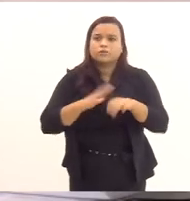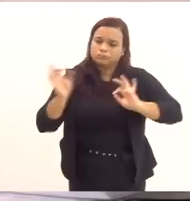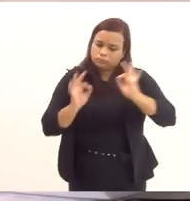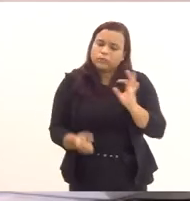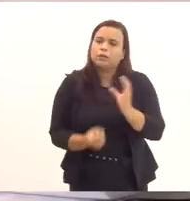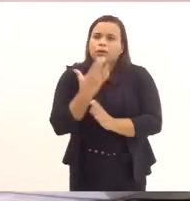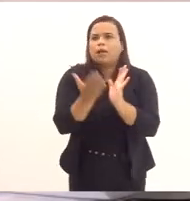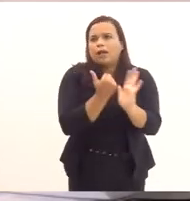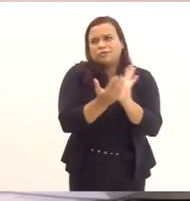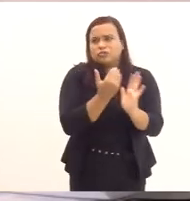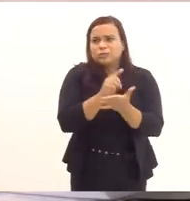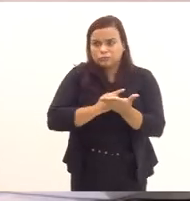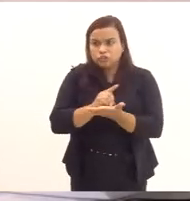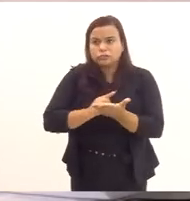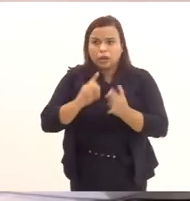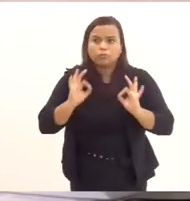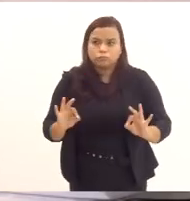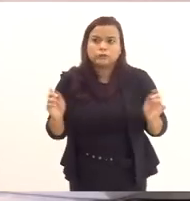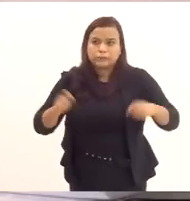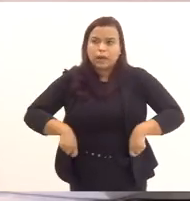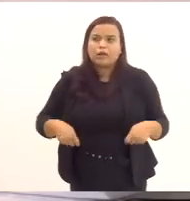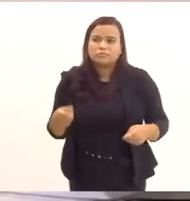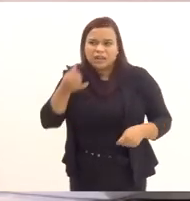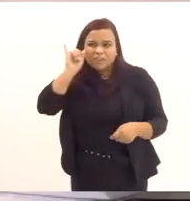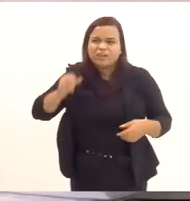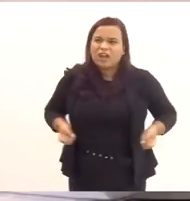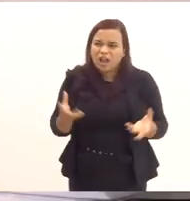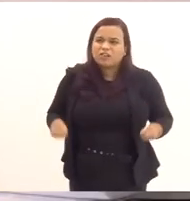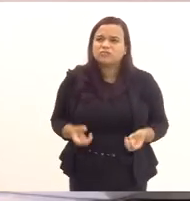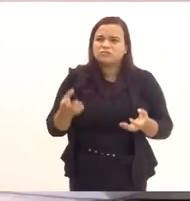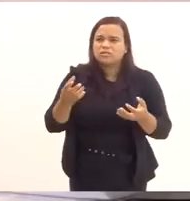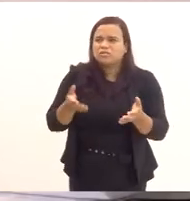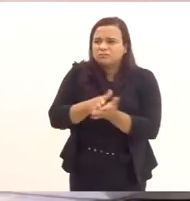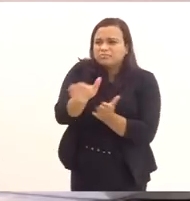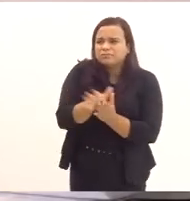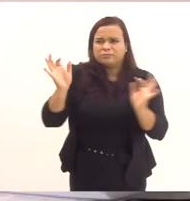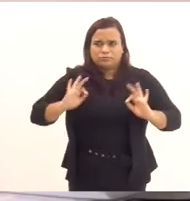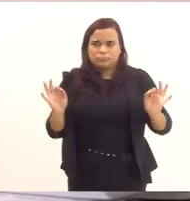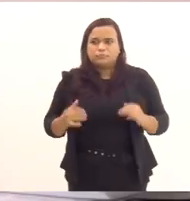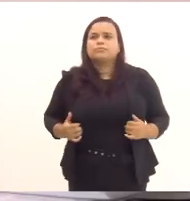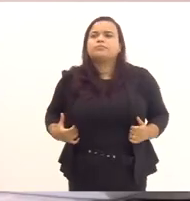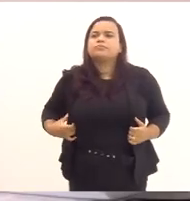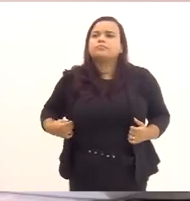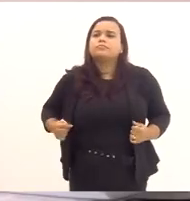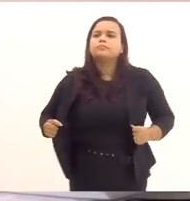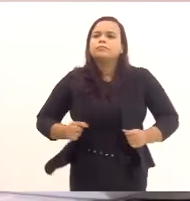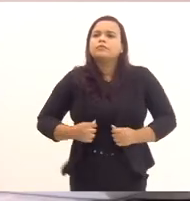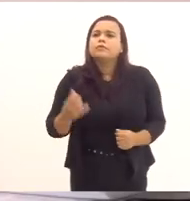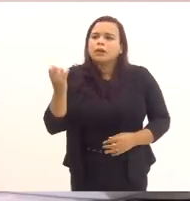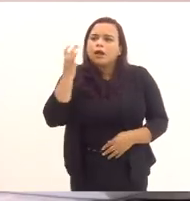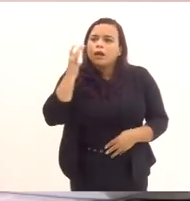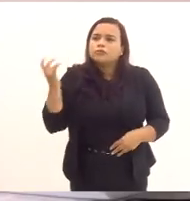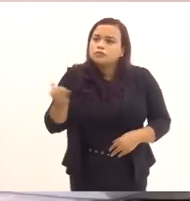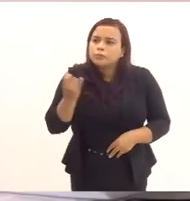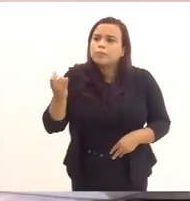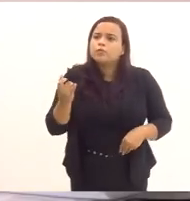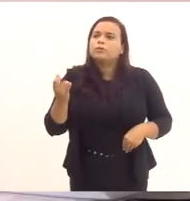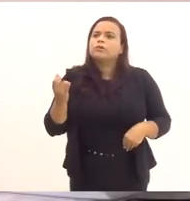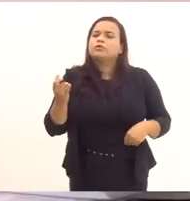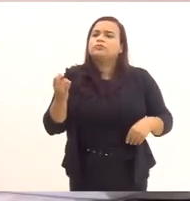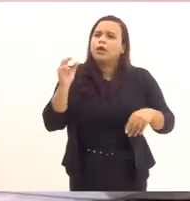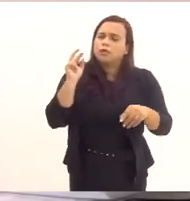Elabore uma carteira ainda que seja eletrônico para não gerar mais despesas Mas acho que ele é o suficiente de ser menores nas redes sociais com a defensoria e